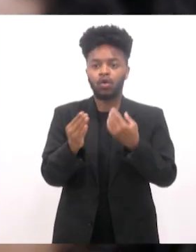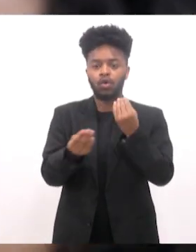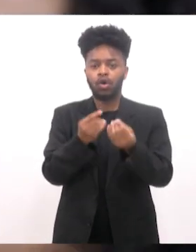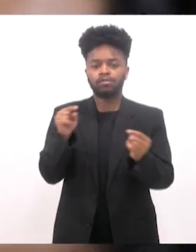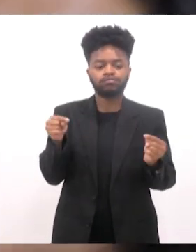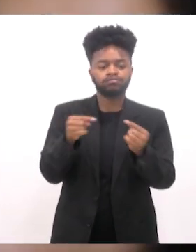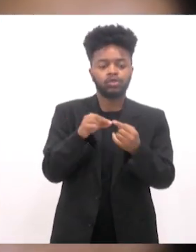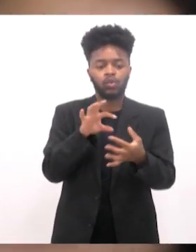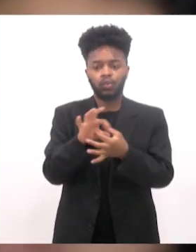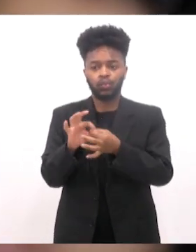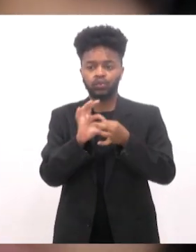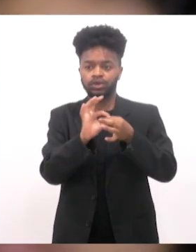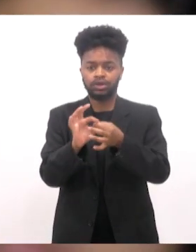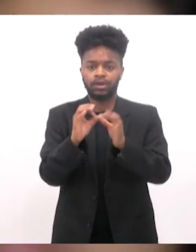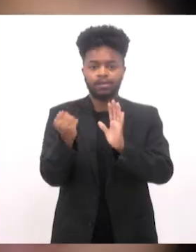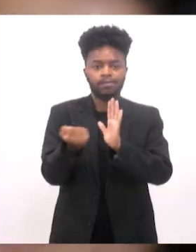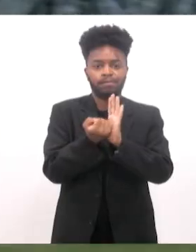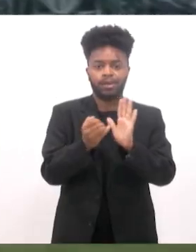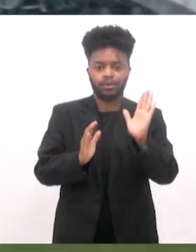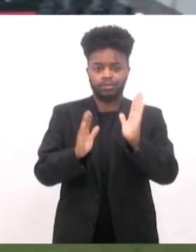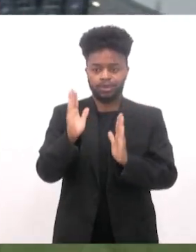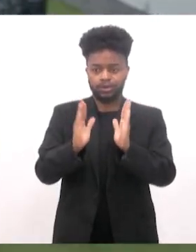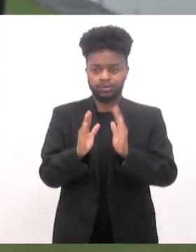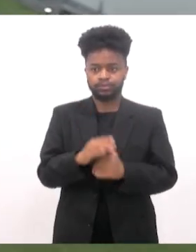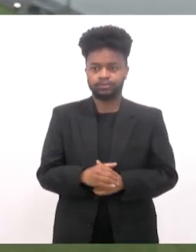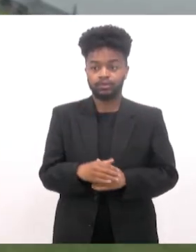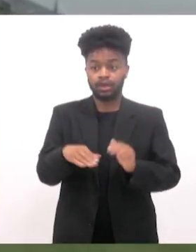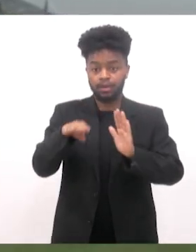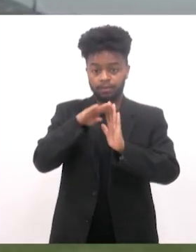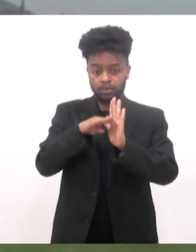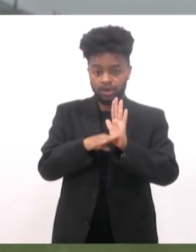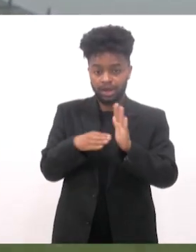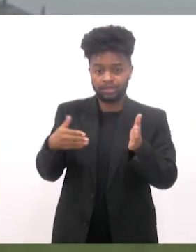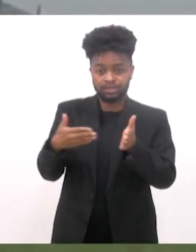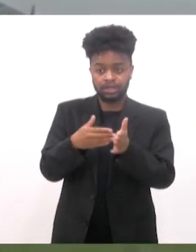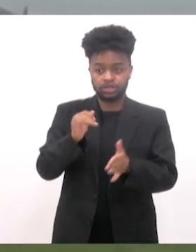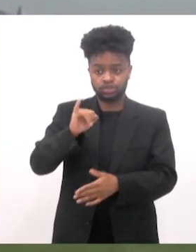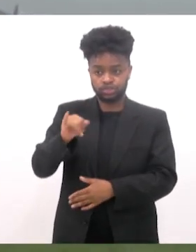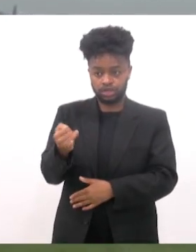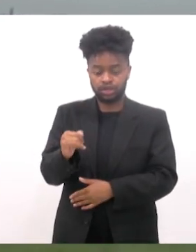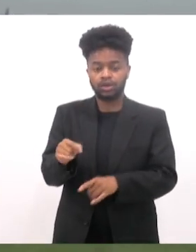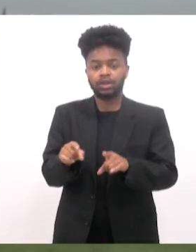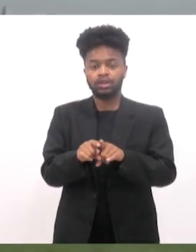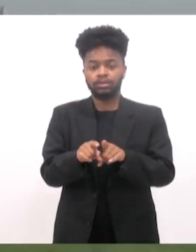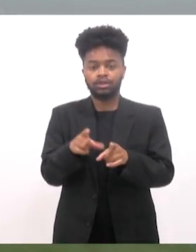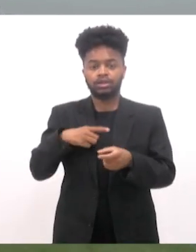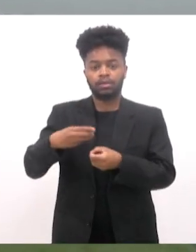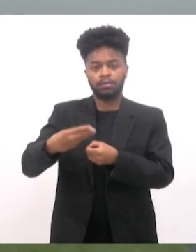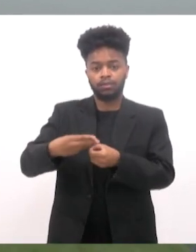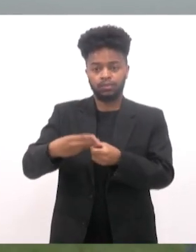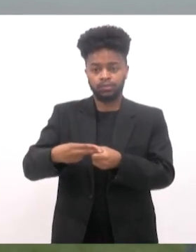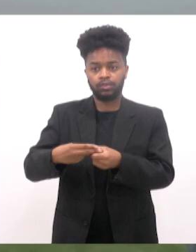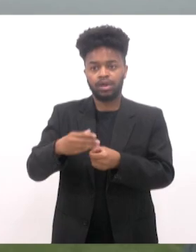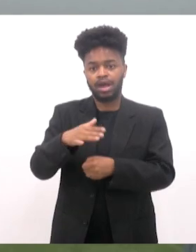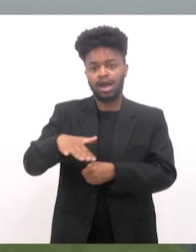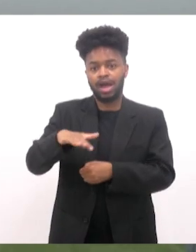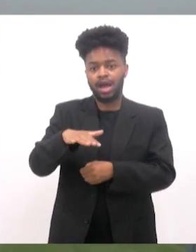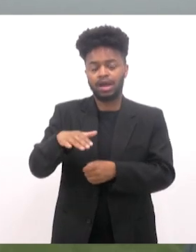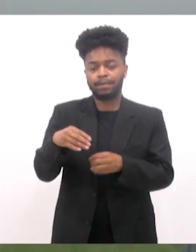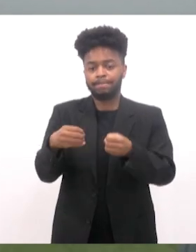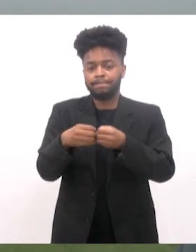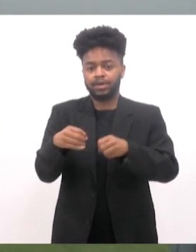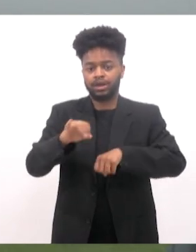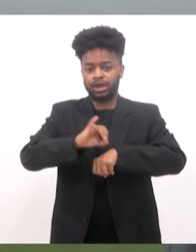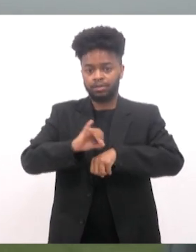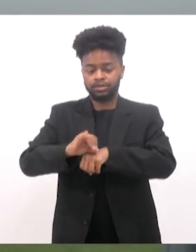de união que marca o período. A programação vai até janeiro, incluindo municípios das regiões